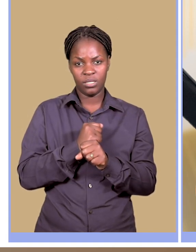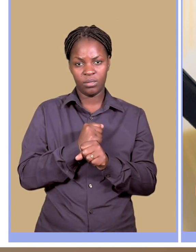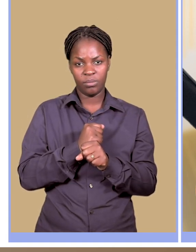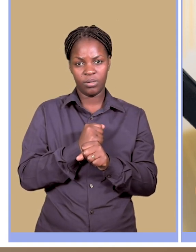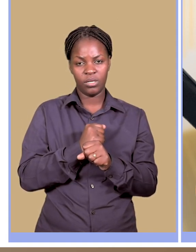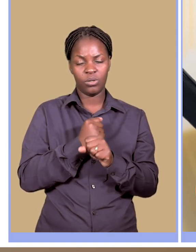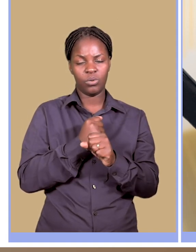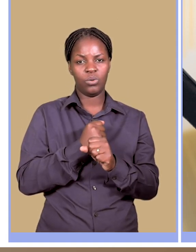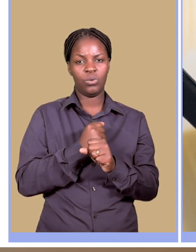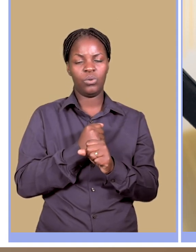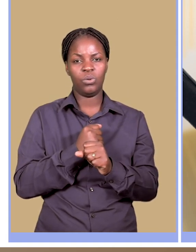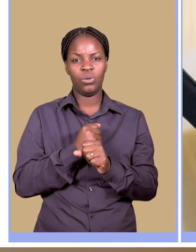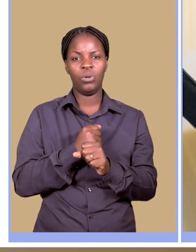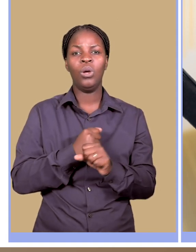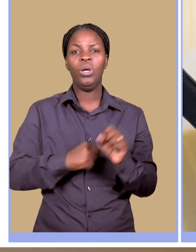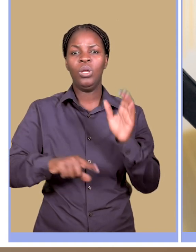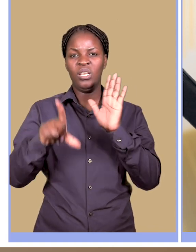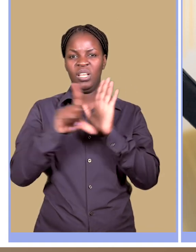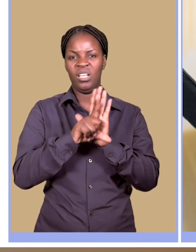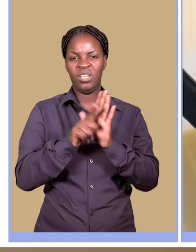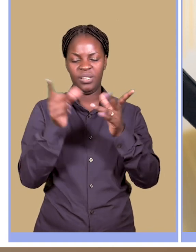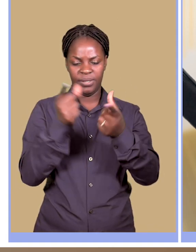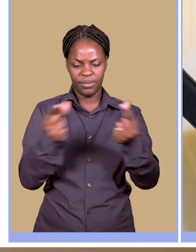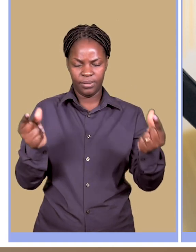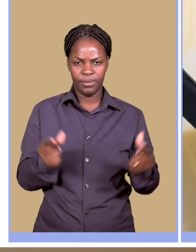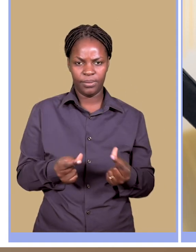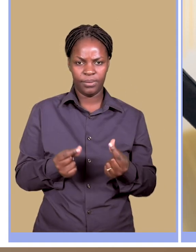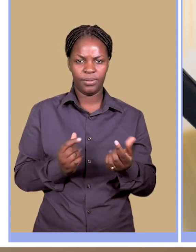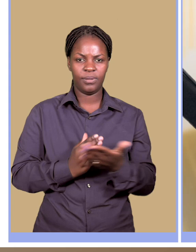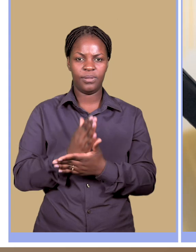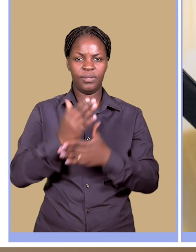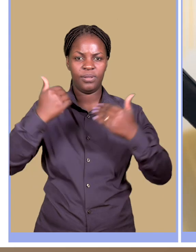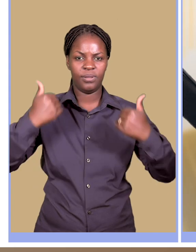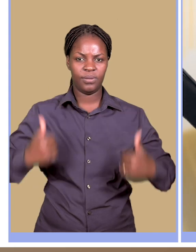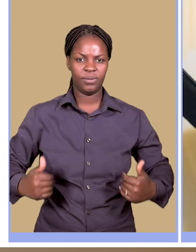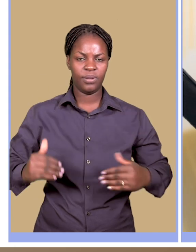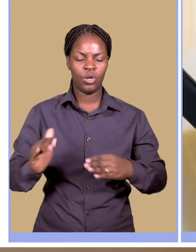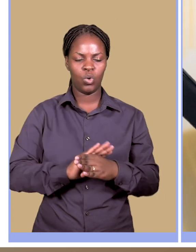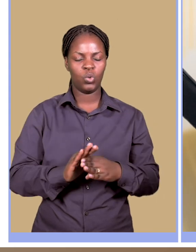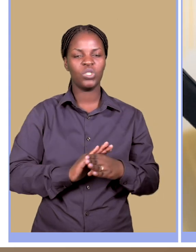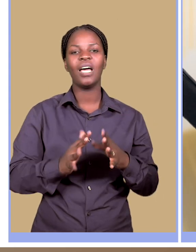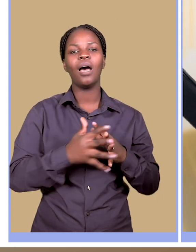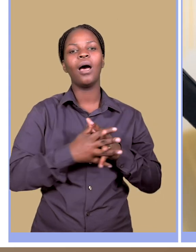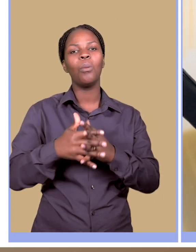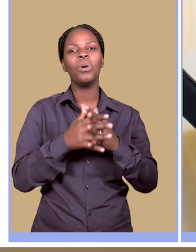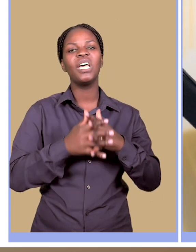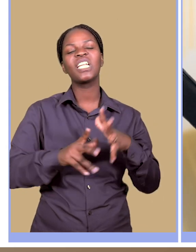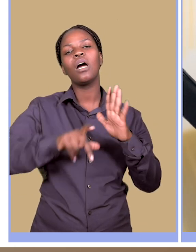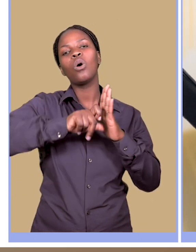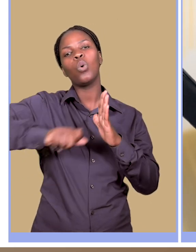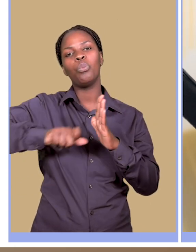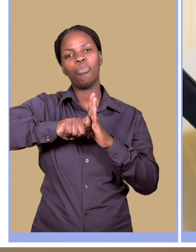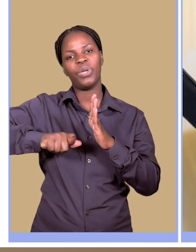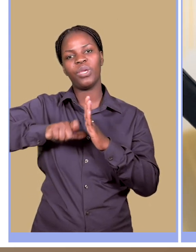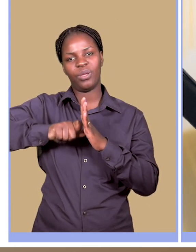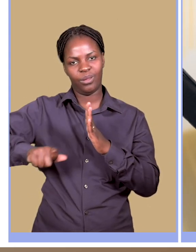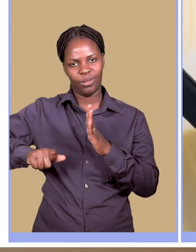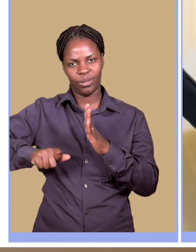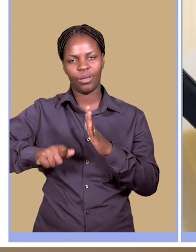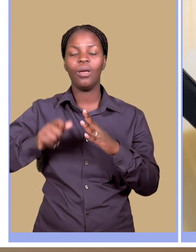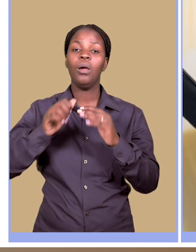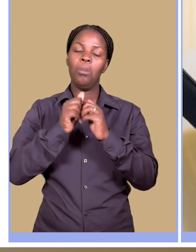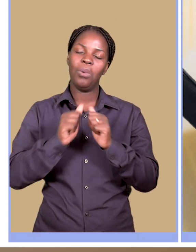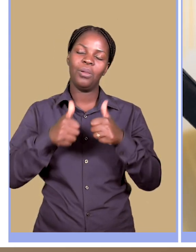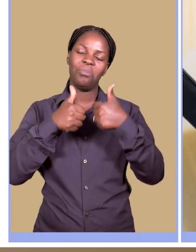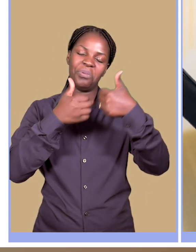trabalharam muitos dos artigos da Convenção sobre os Direitos das Pessoas com Deficiência se inspiraram no Americans with Disability Act.